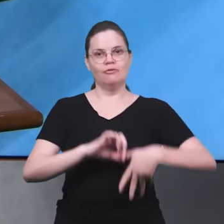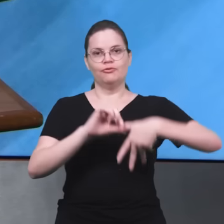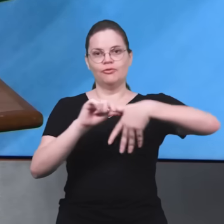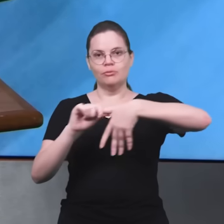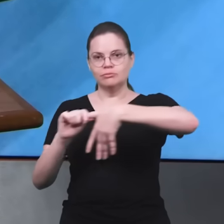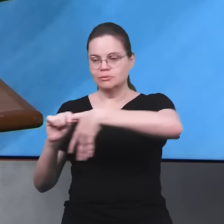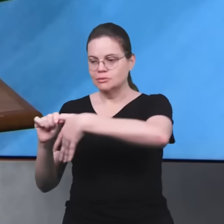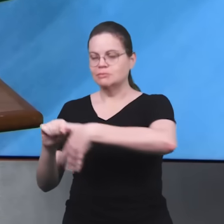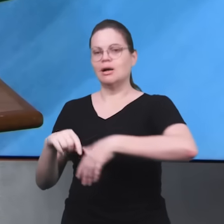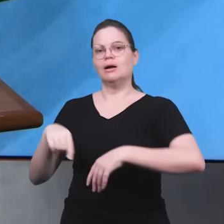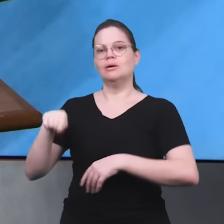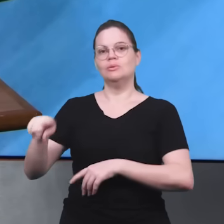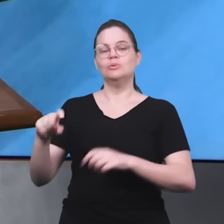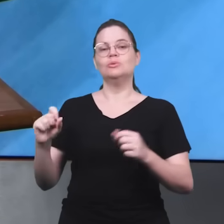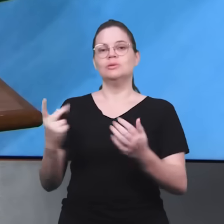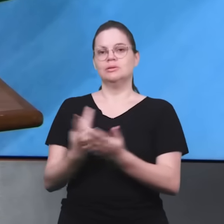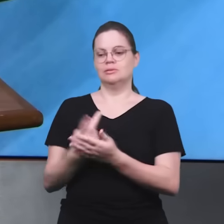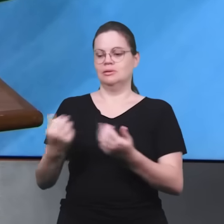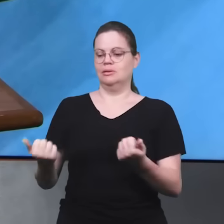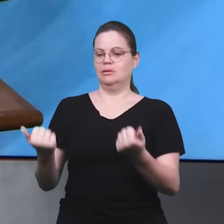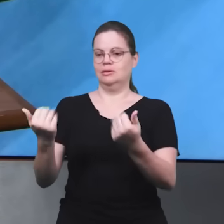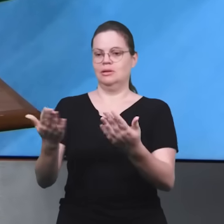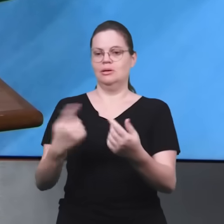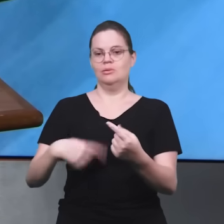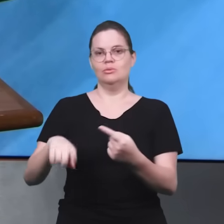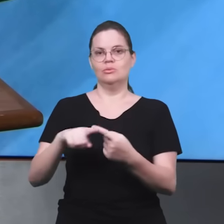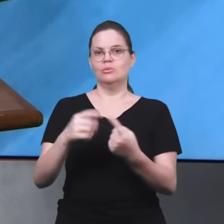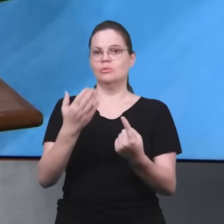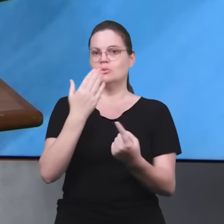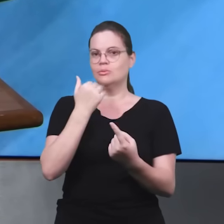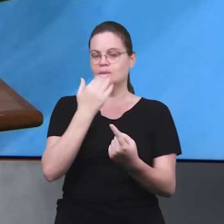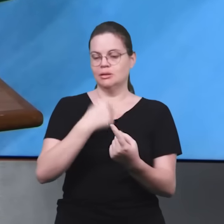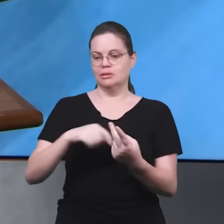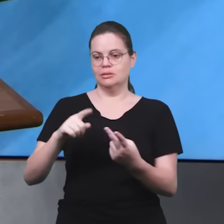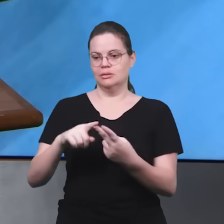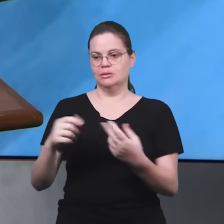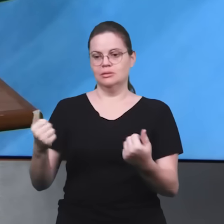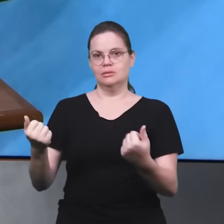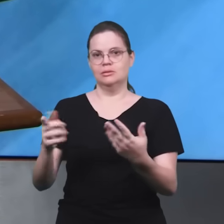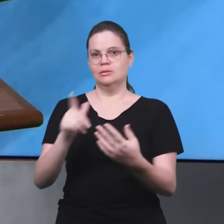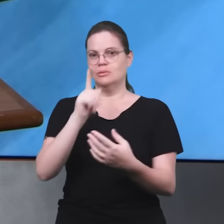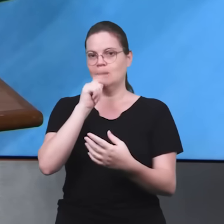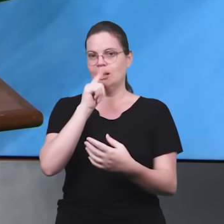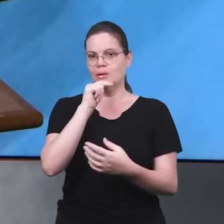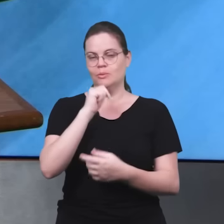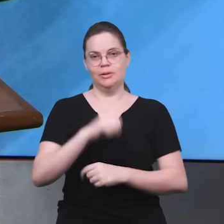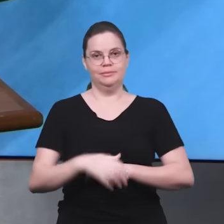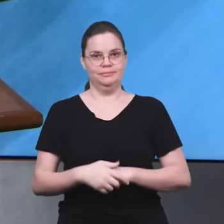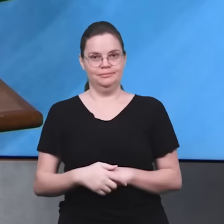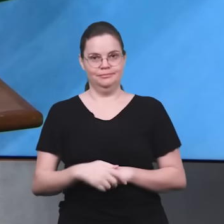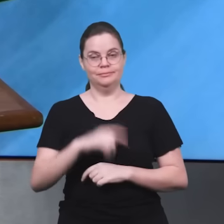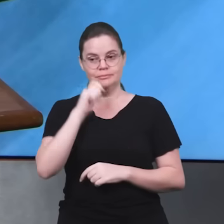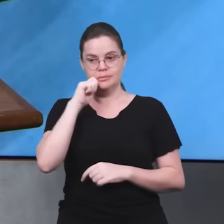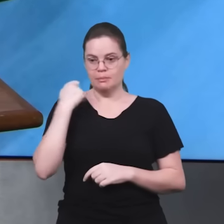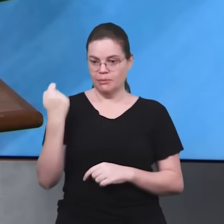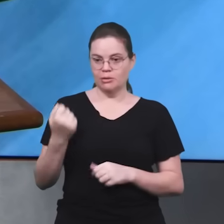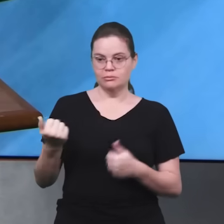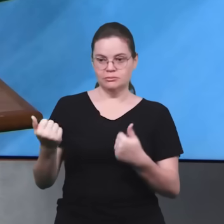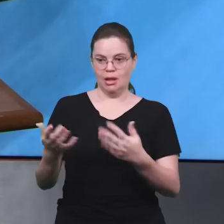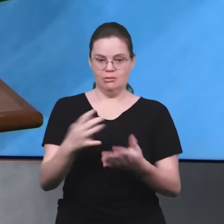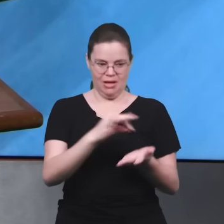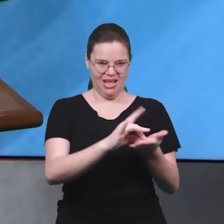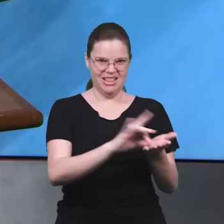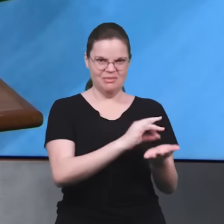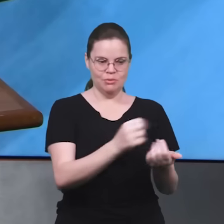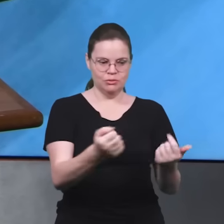uma coisa que inimigo não dá. Deu pão, ele comeu o pão, ele